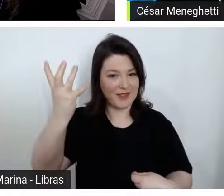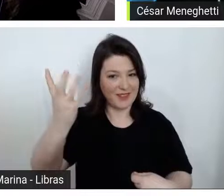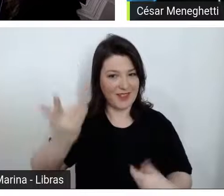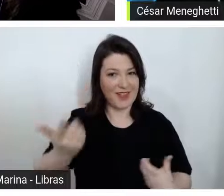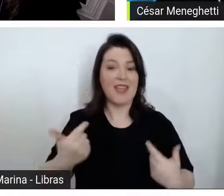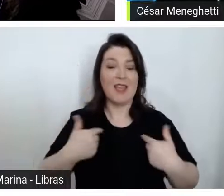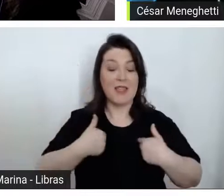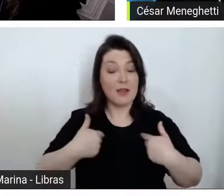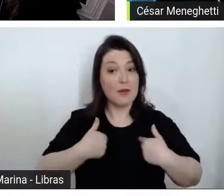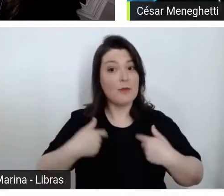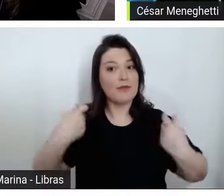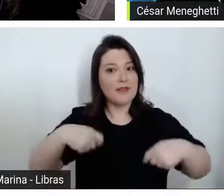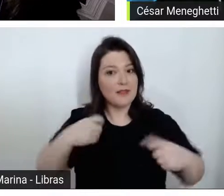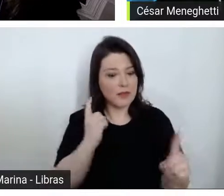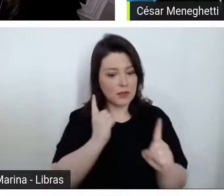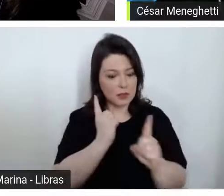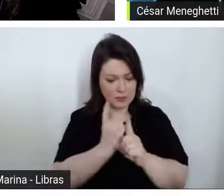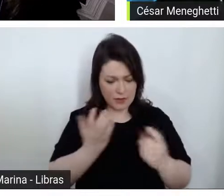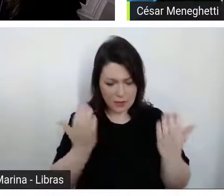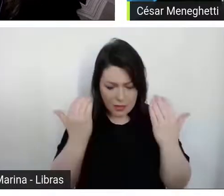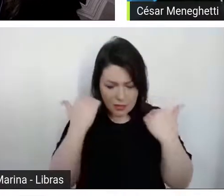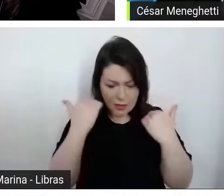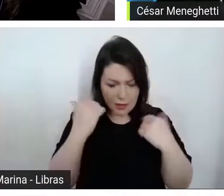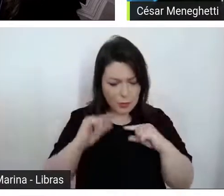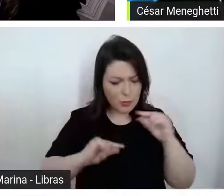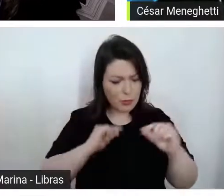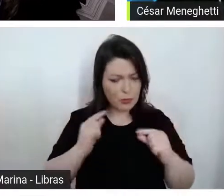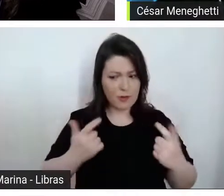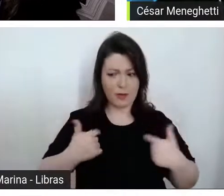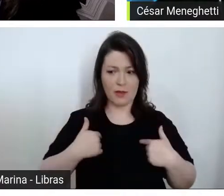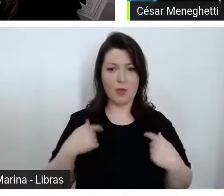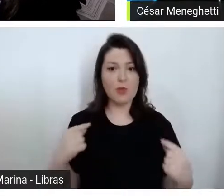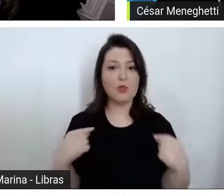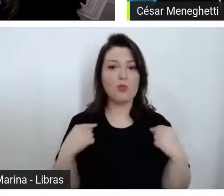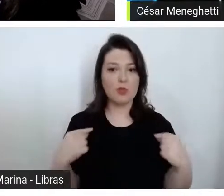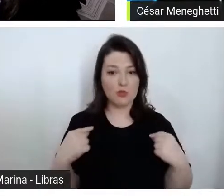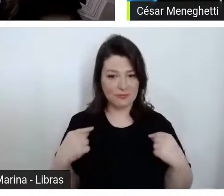teria que descobrir dentro de mim o que era a minha coisa, né?